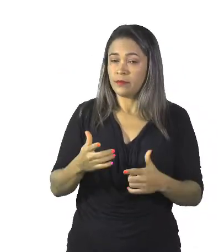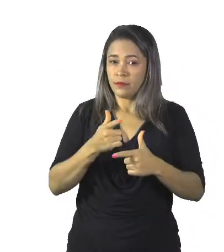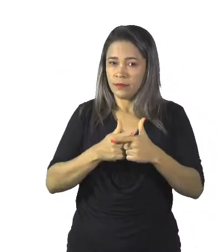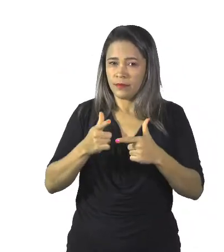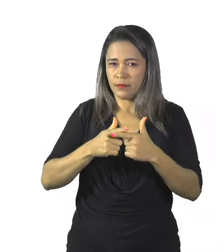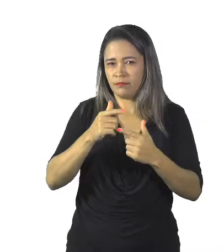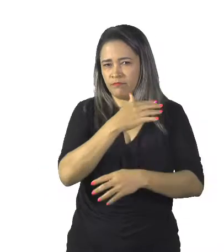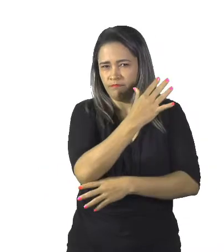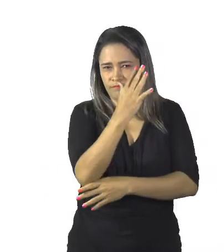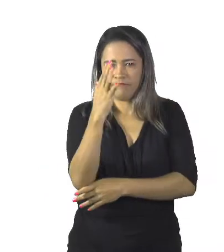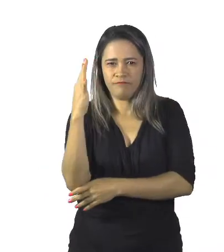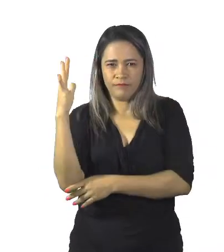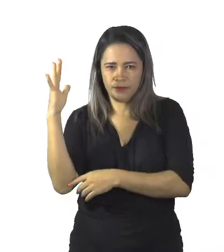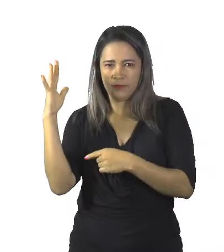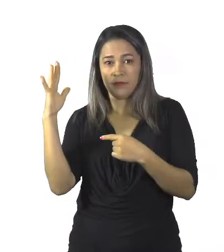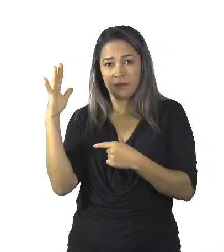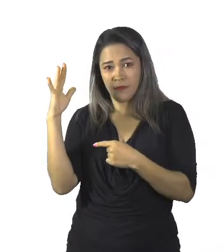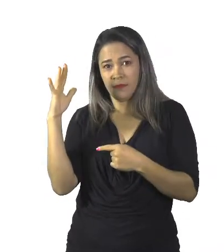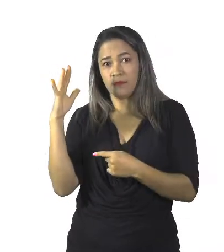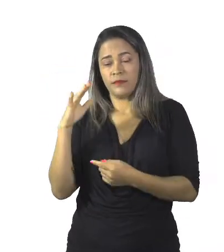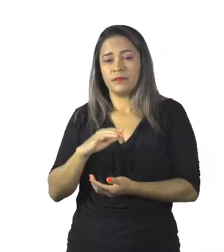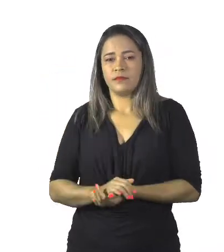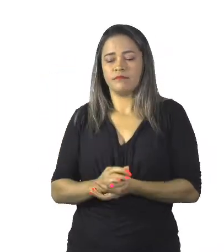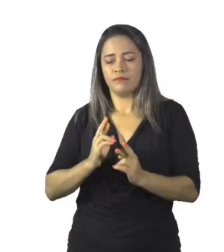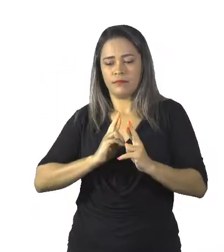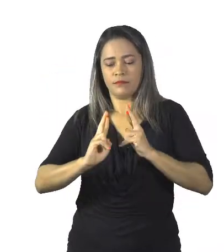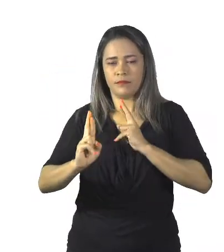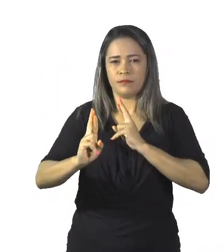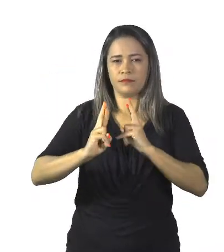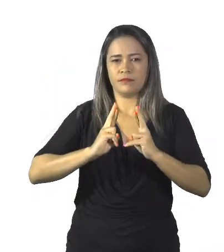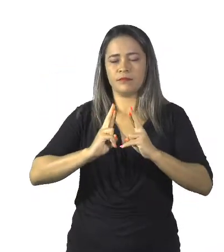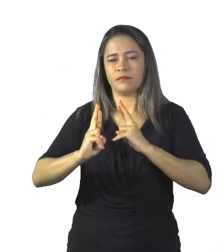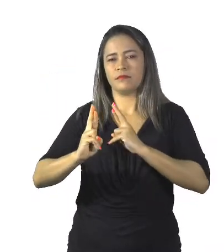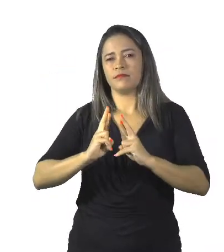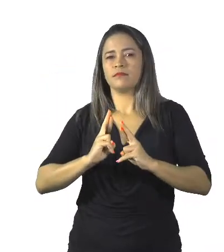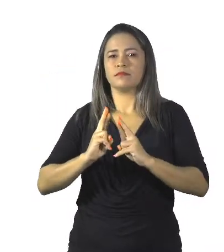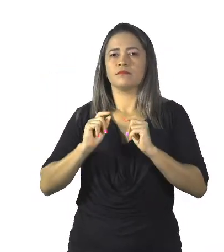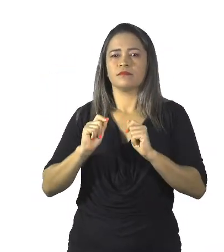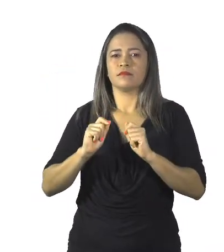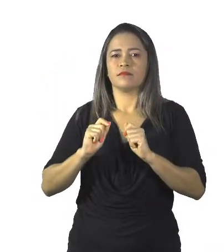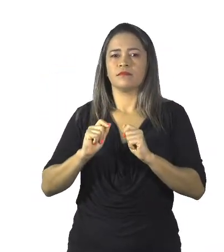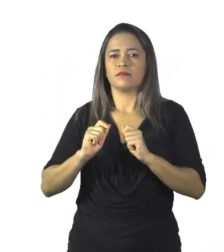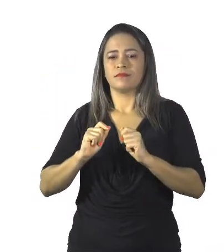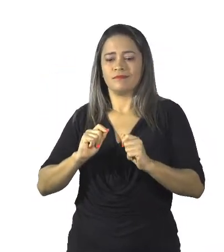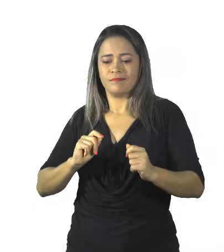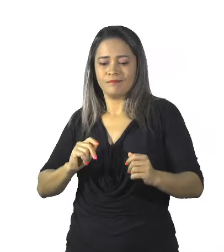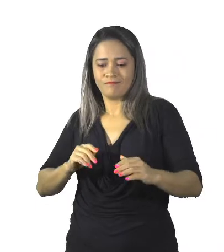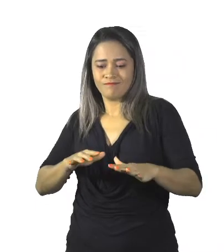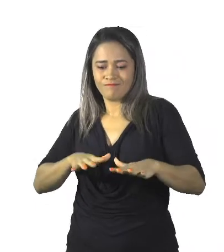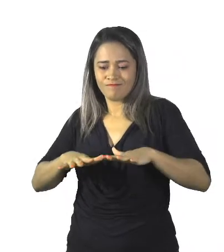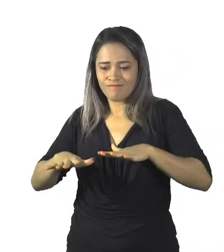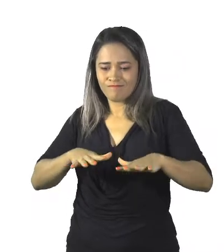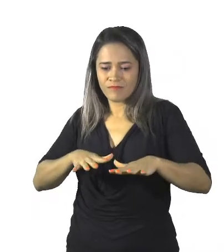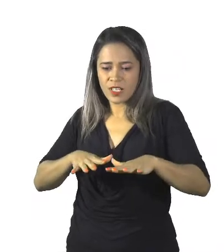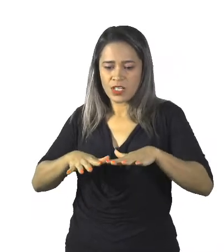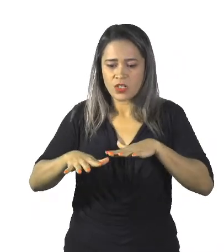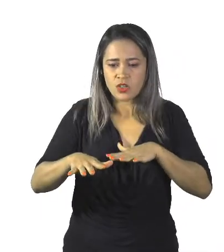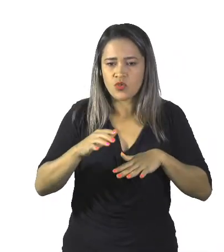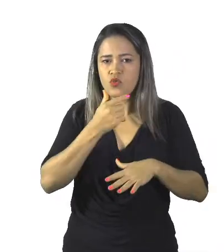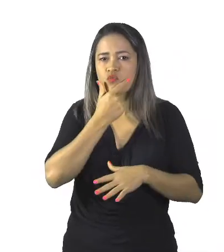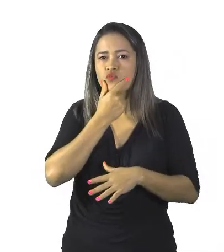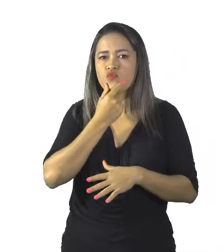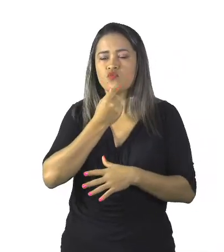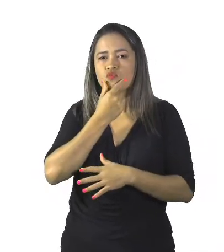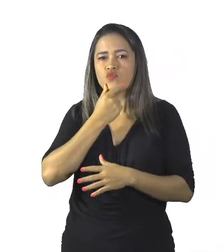problemas ambientais, eles devem estar relacionados aí à ação do homem na natureza, não